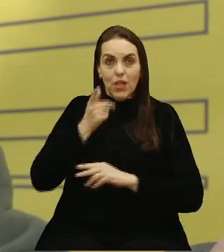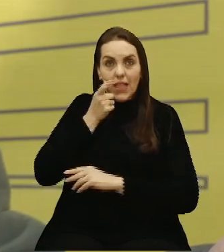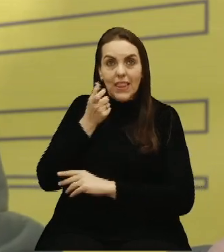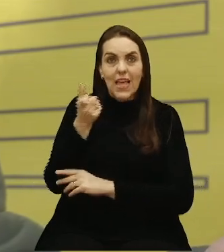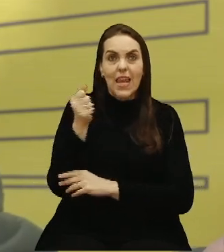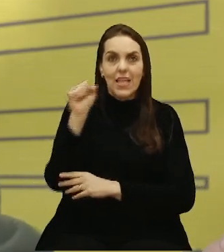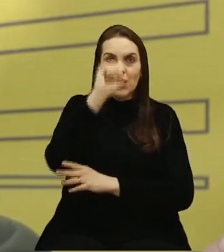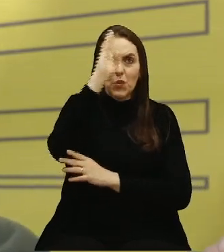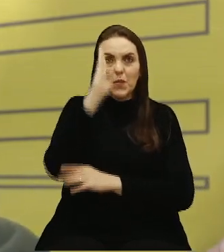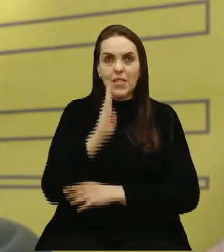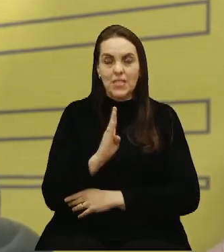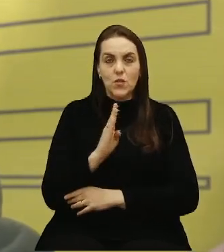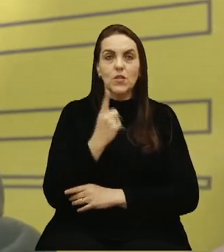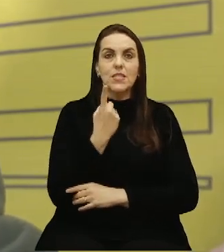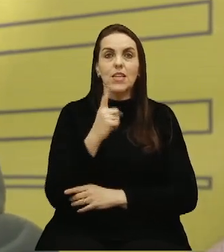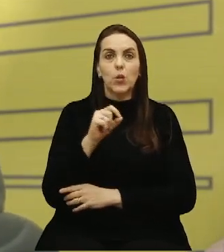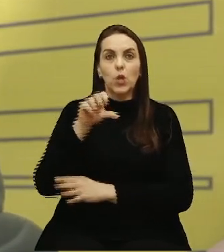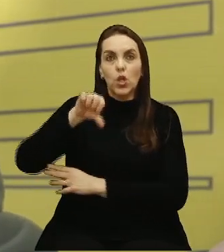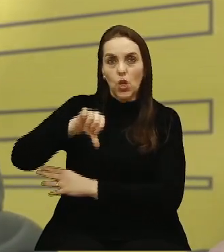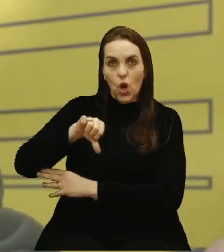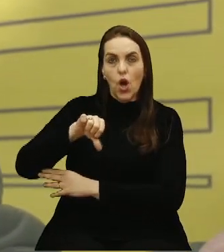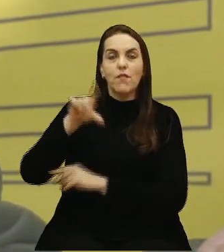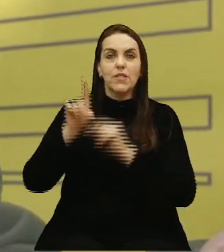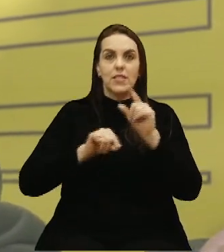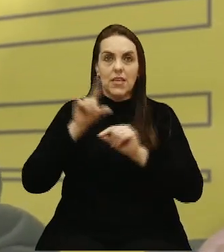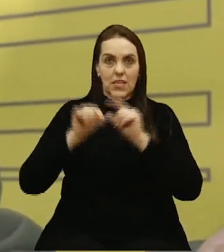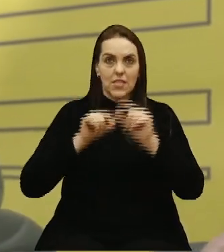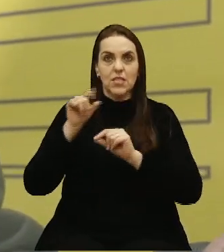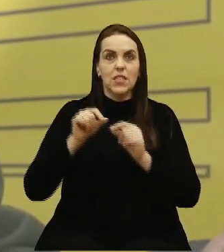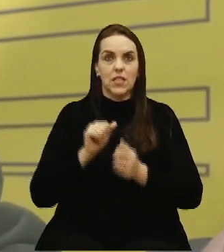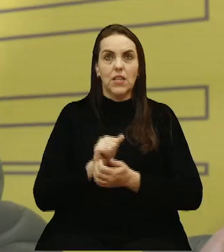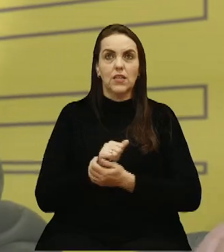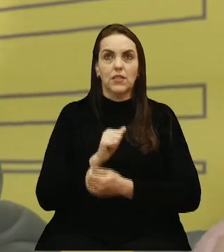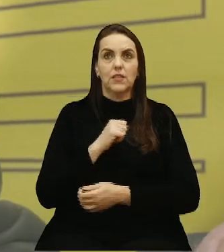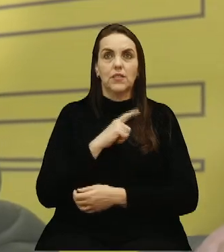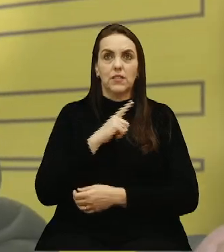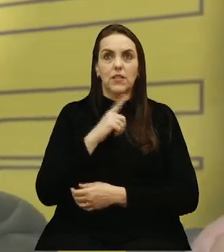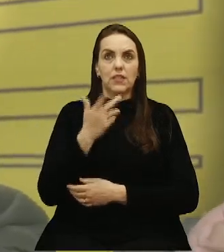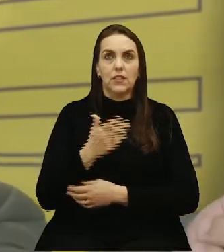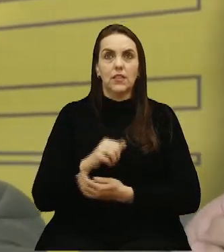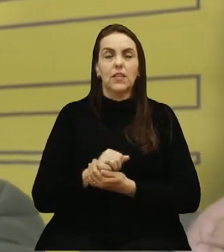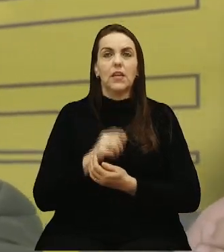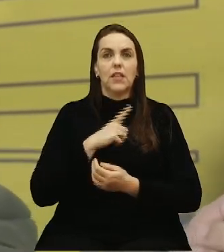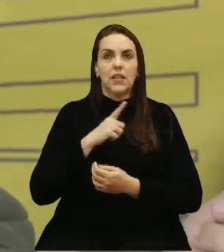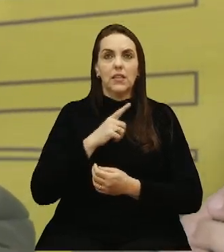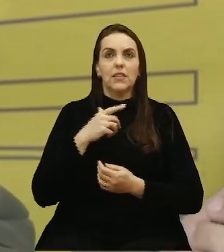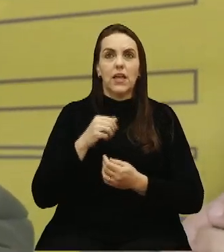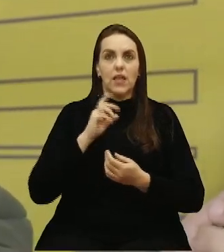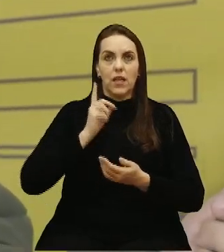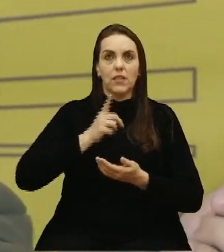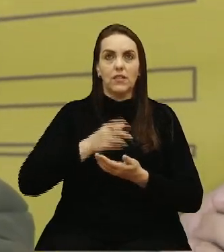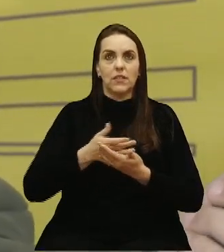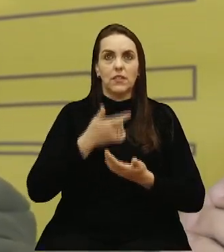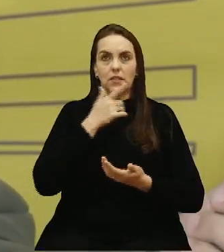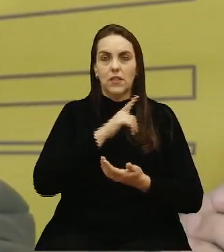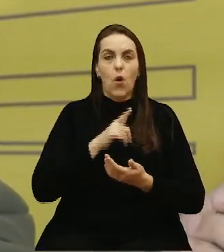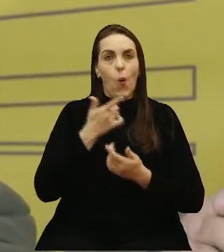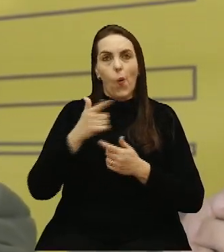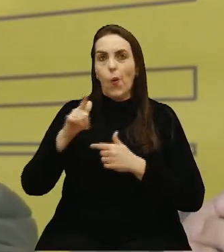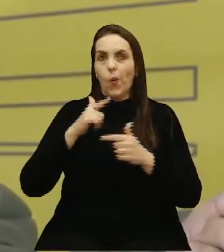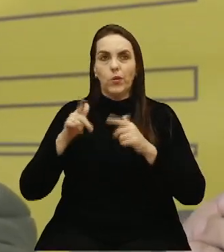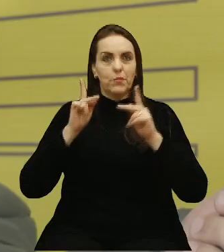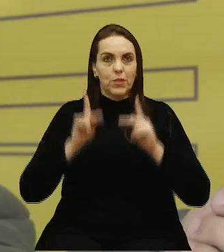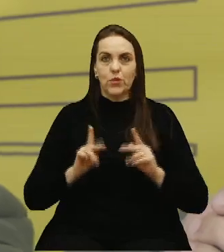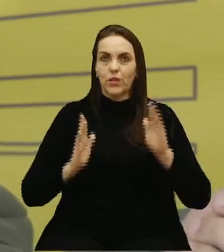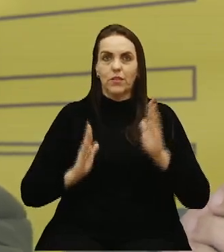Brasil, e foram 109 os selecionados, pessoas que têm interesse, alguns com mandato, outros ainda não têm